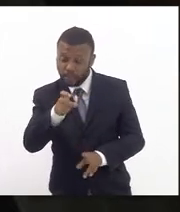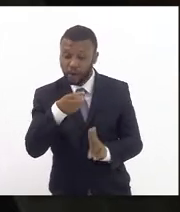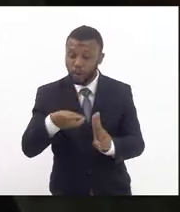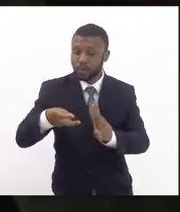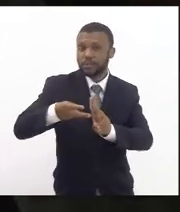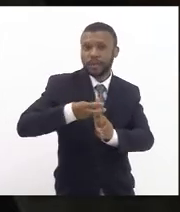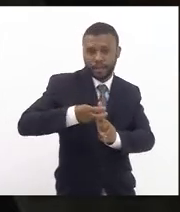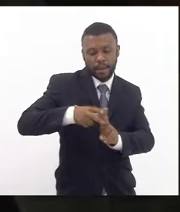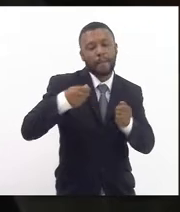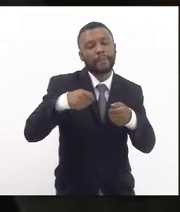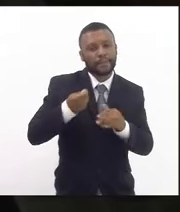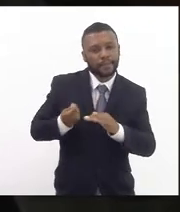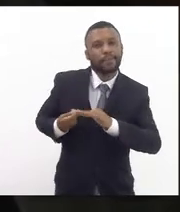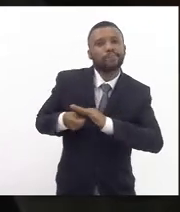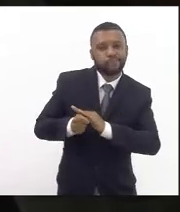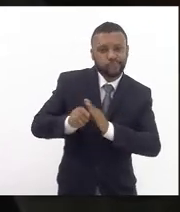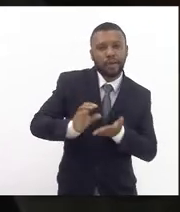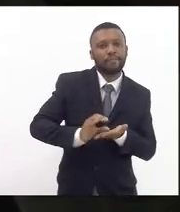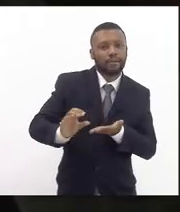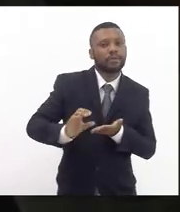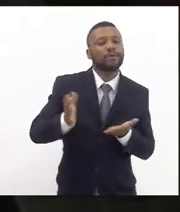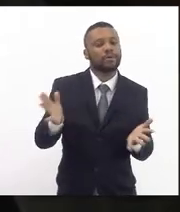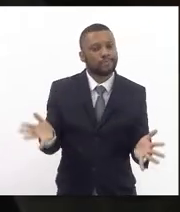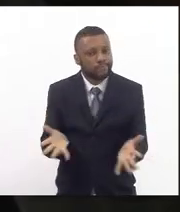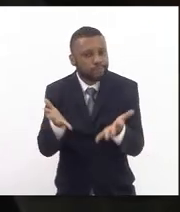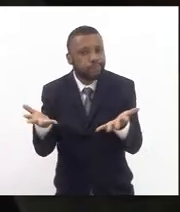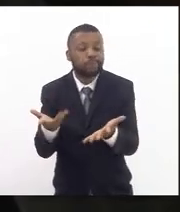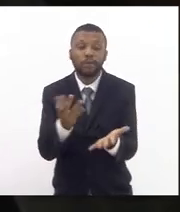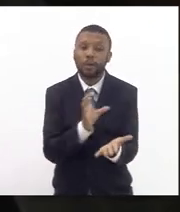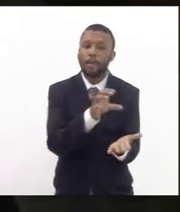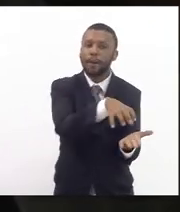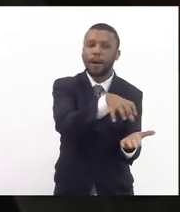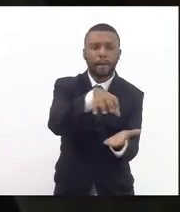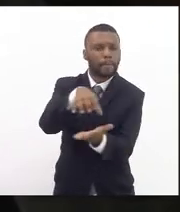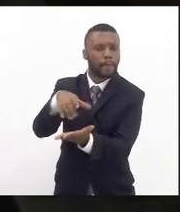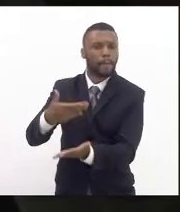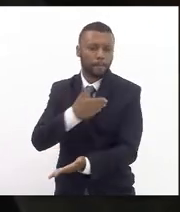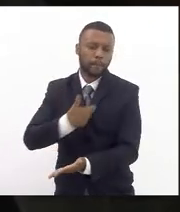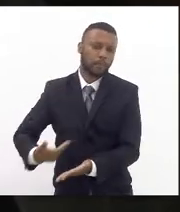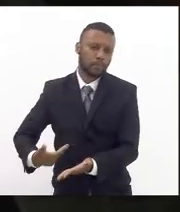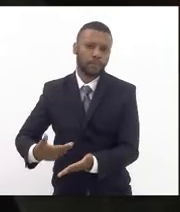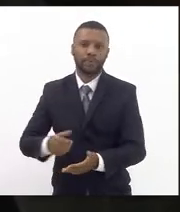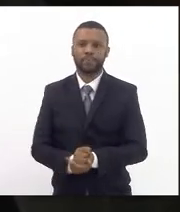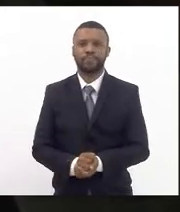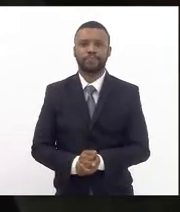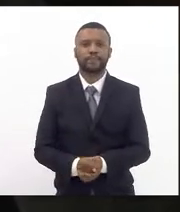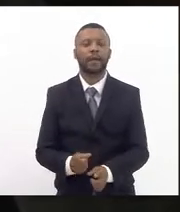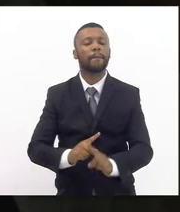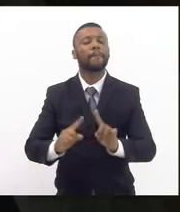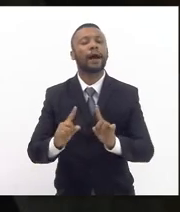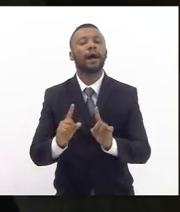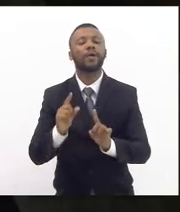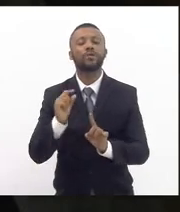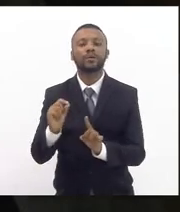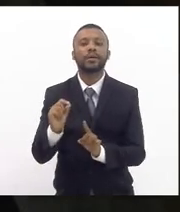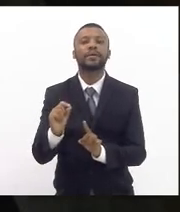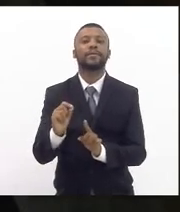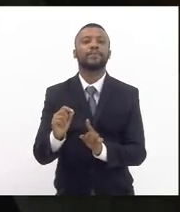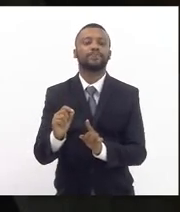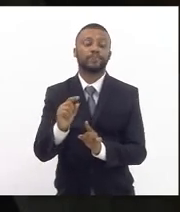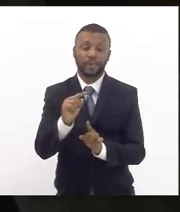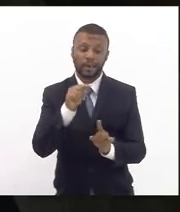custeada pelos órgãos públicos. Mais outra coisa, além disso ser classificado